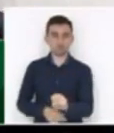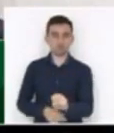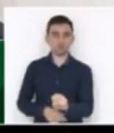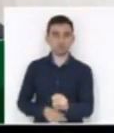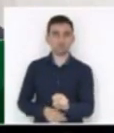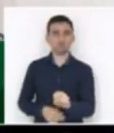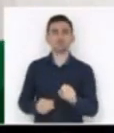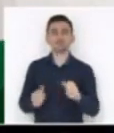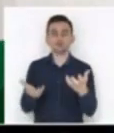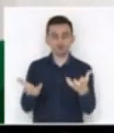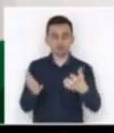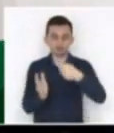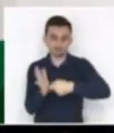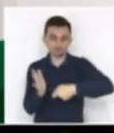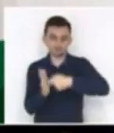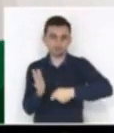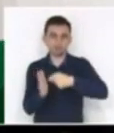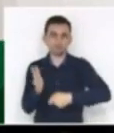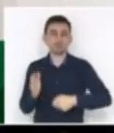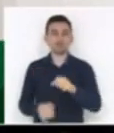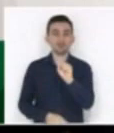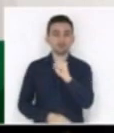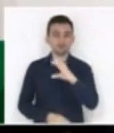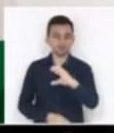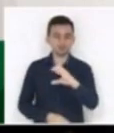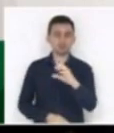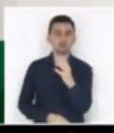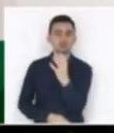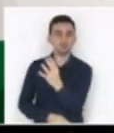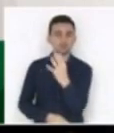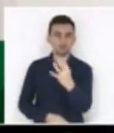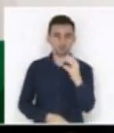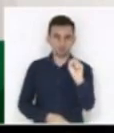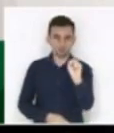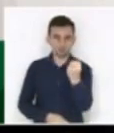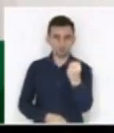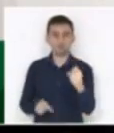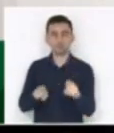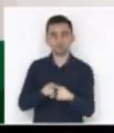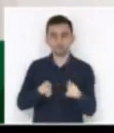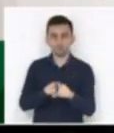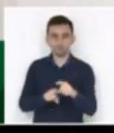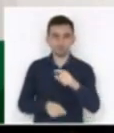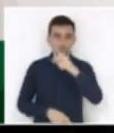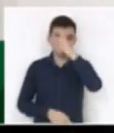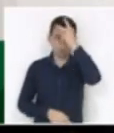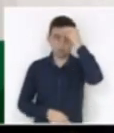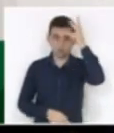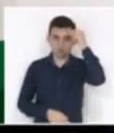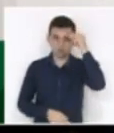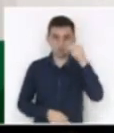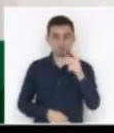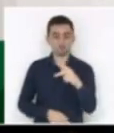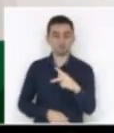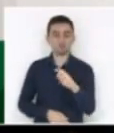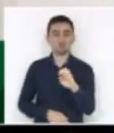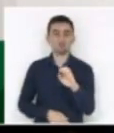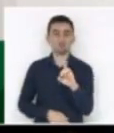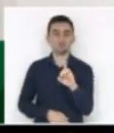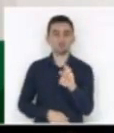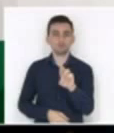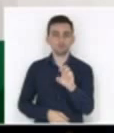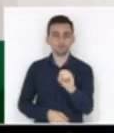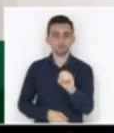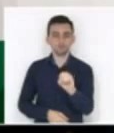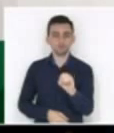lutar pela SC 448. E também o prefeito de Calmon, Pedro Spaltz Neto, o